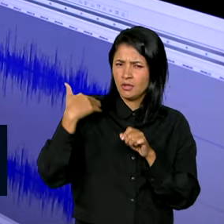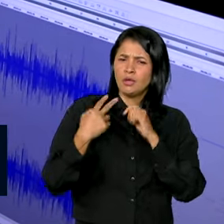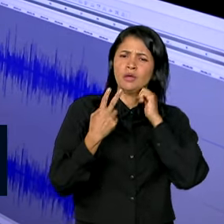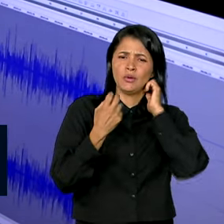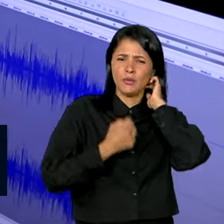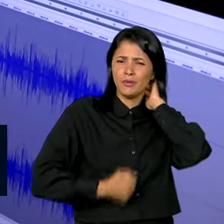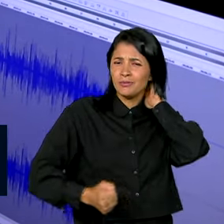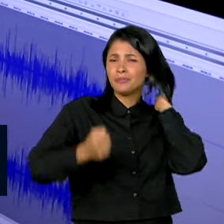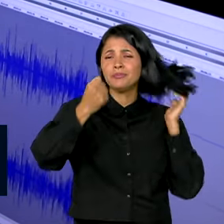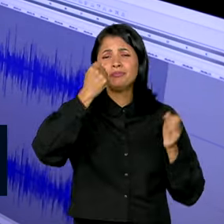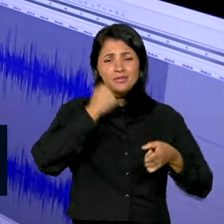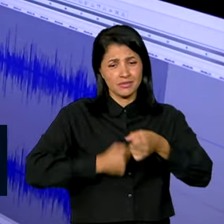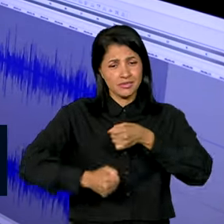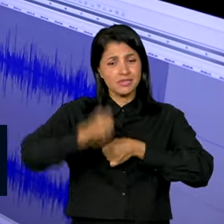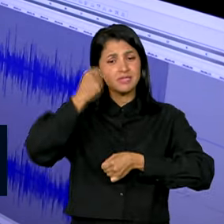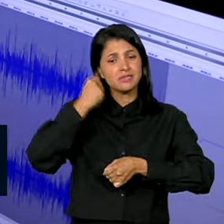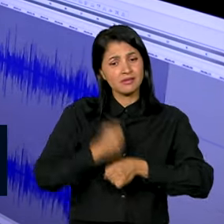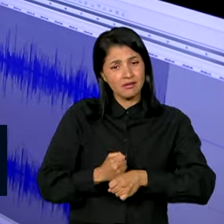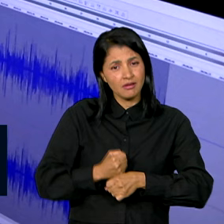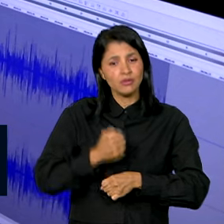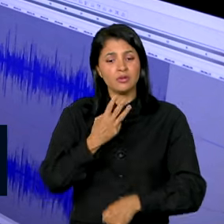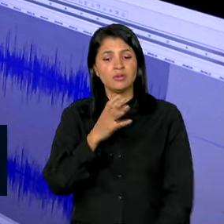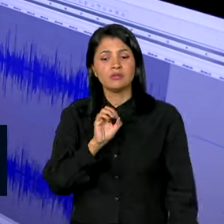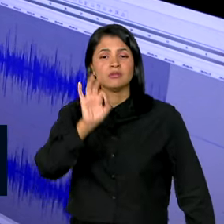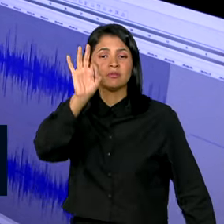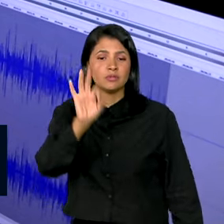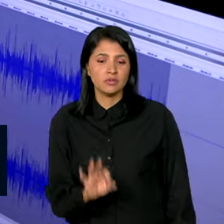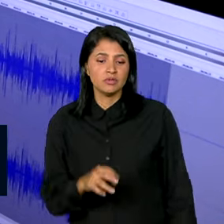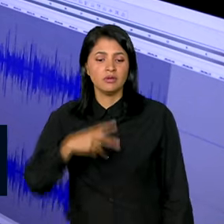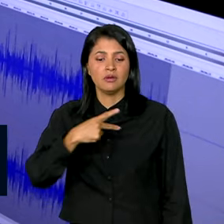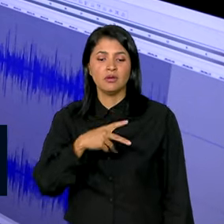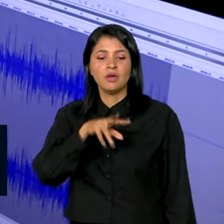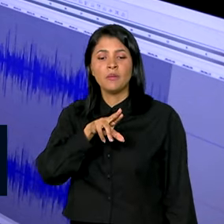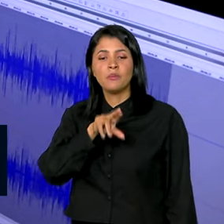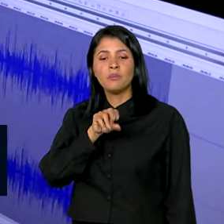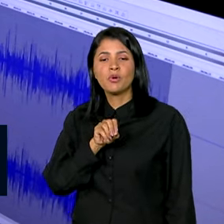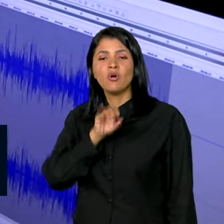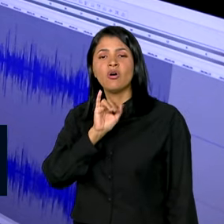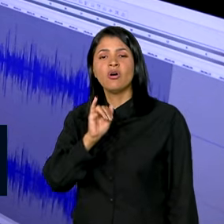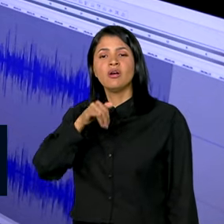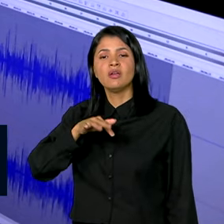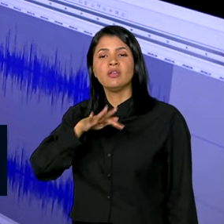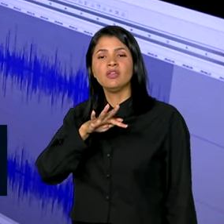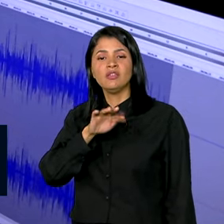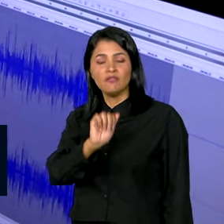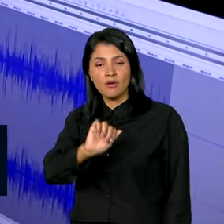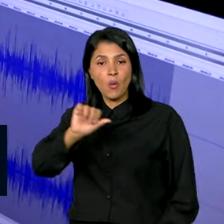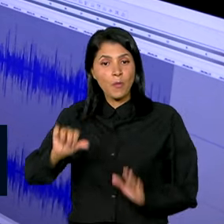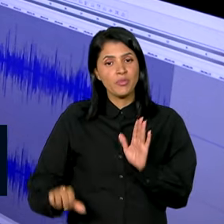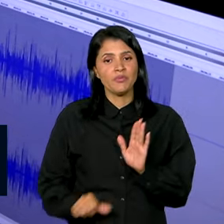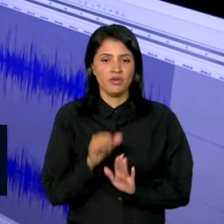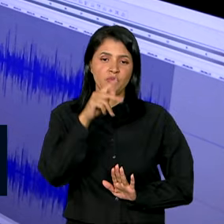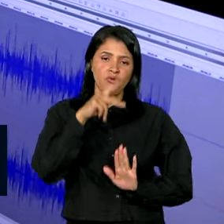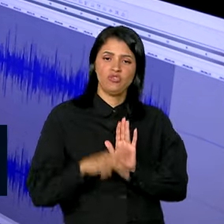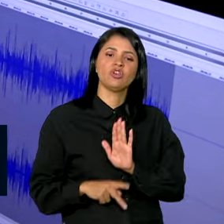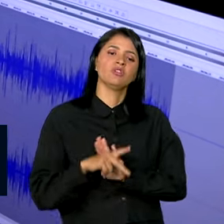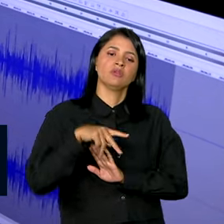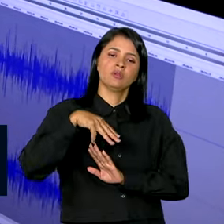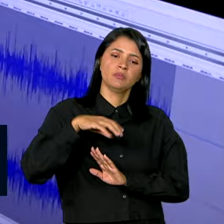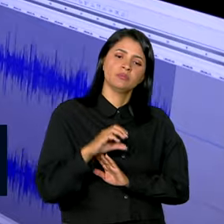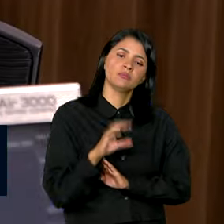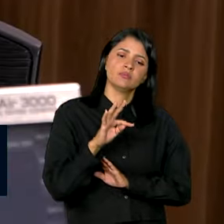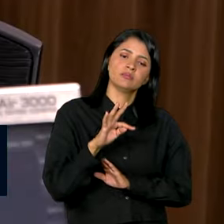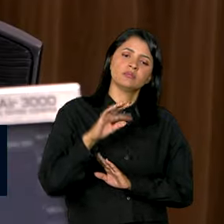desde o ano passado, que nós decidimos que 30% do Proinfra, que é o primeiro projeto do FNDCT, um dos programas